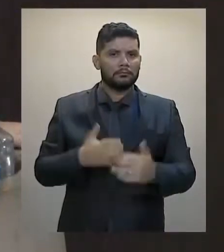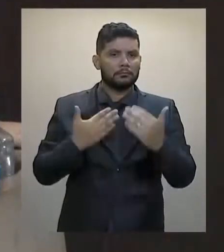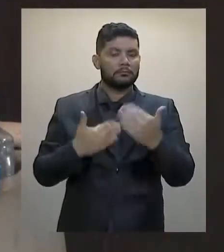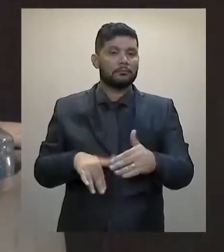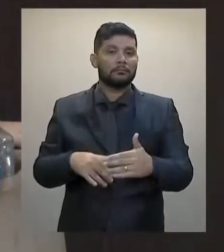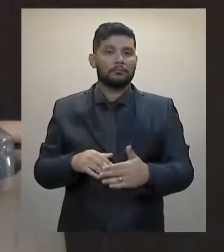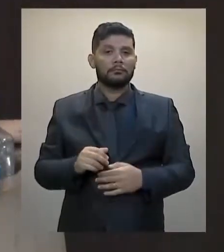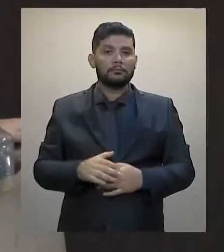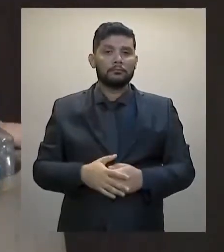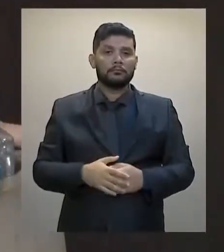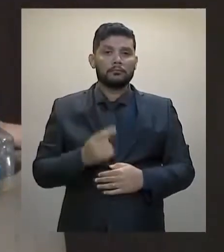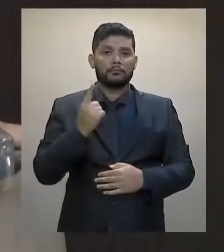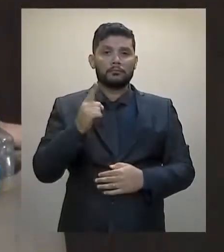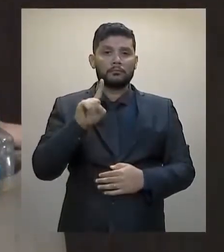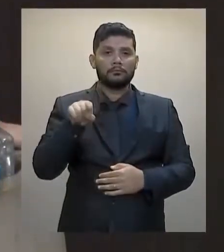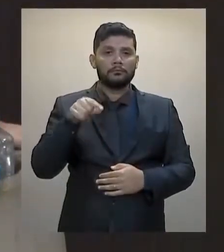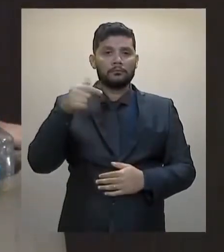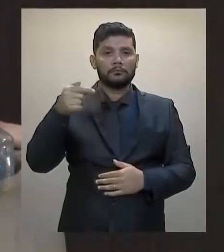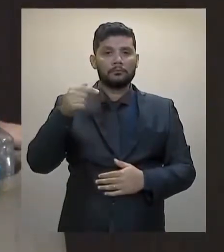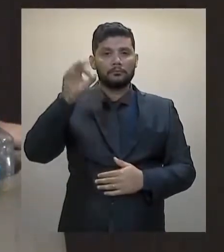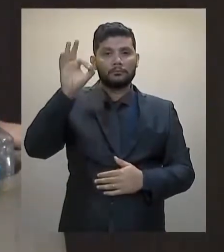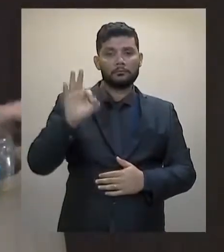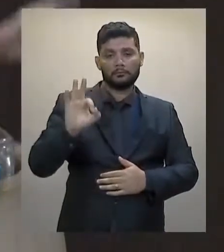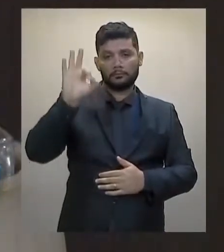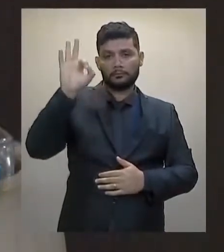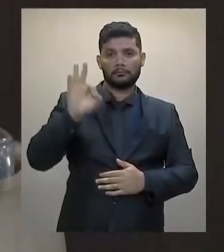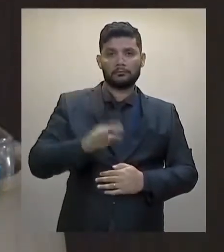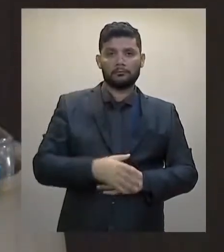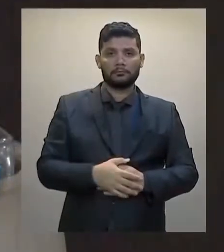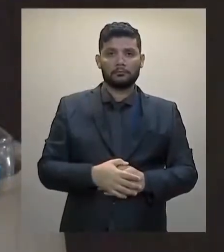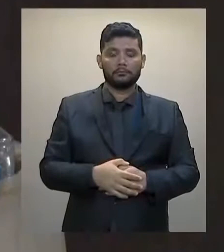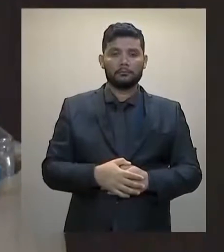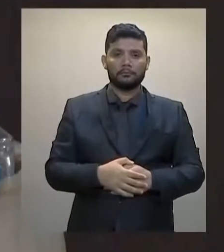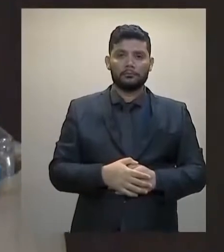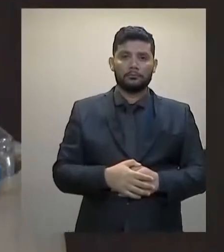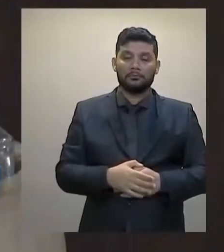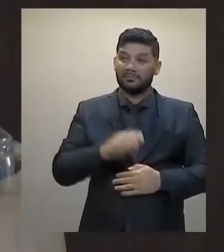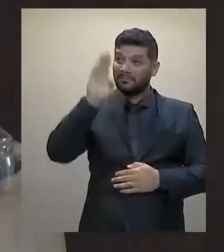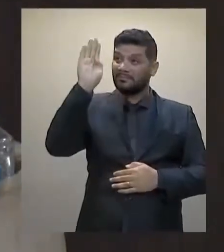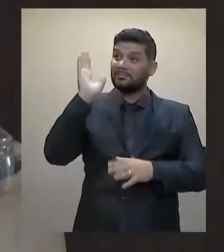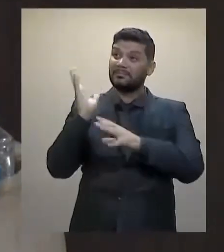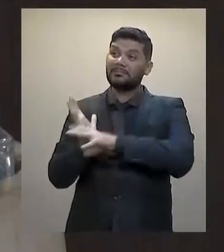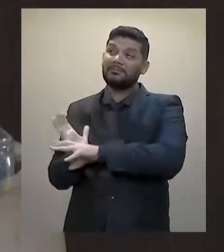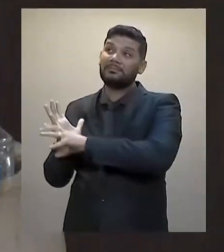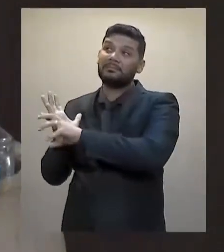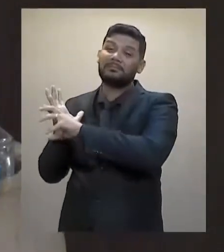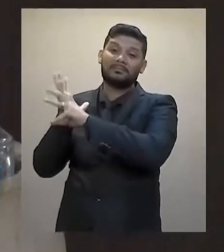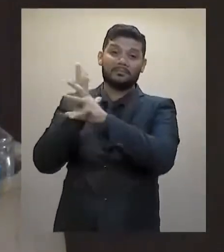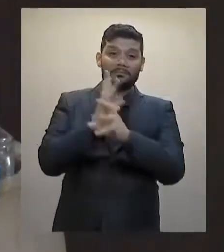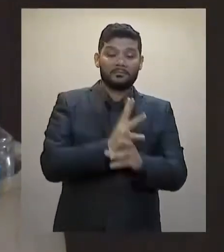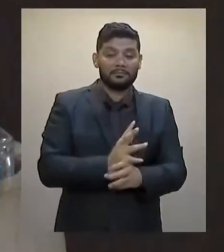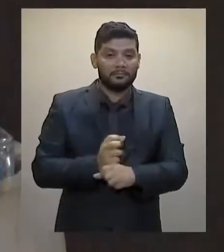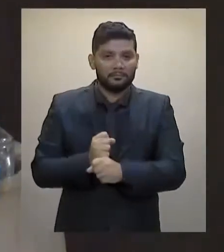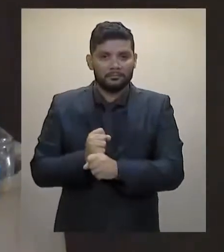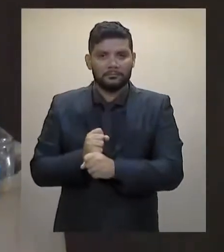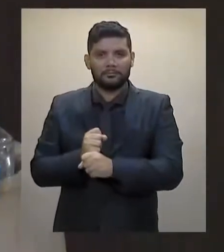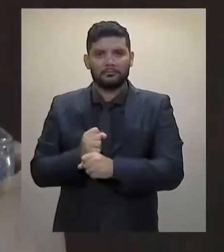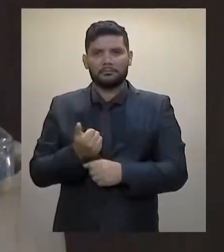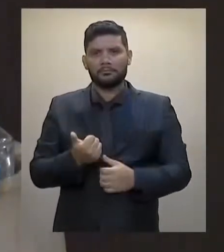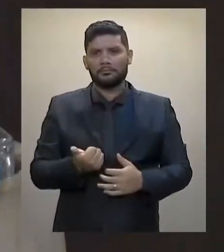chegam a 1,7% da população. De toda a massa de trabalhadores e trabalhadoras, os servidores não chegam a 12%,